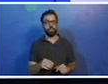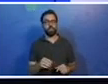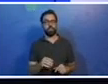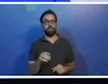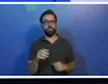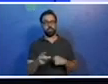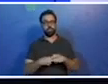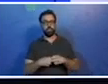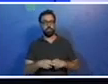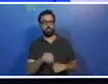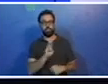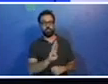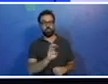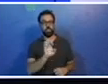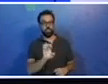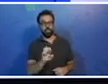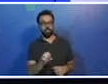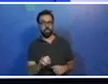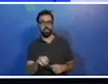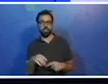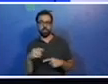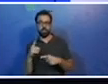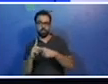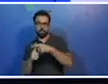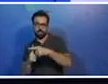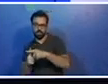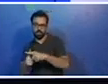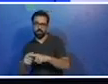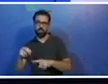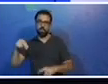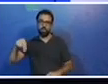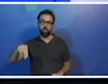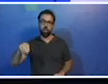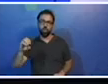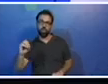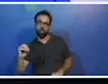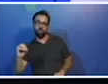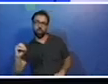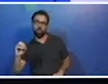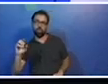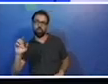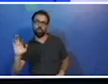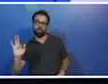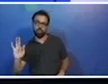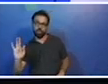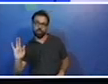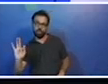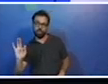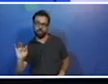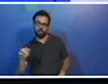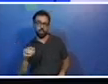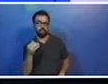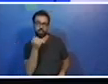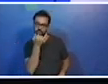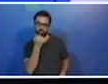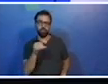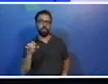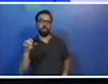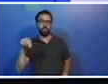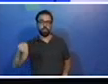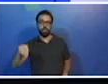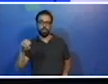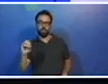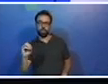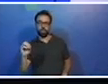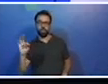to be, e acrescento not antes do verbo base acrescido de ing. Se eu falar só I am playing, eu estou